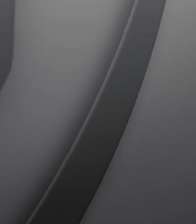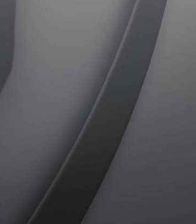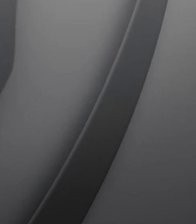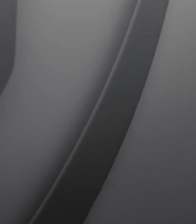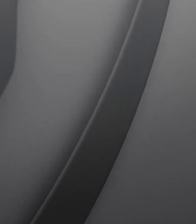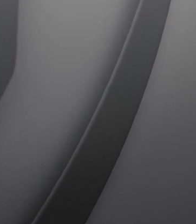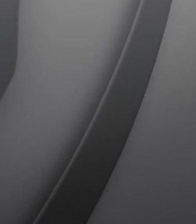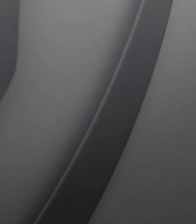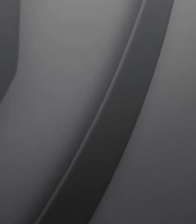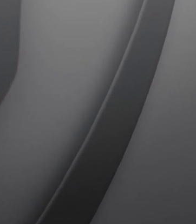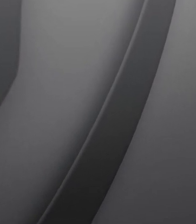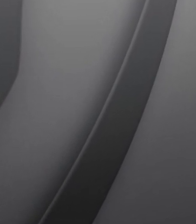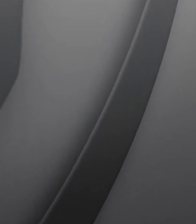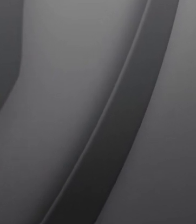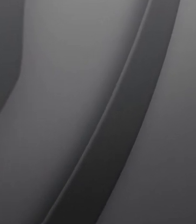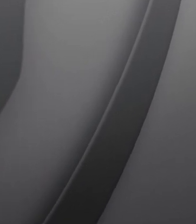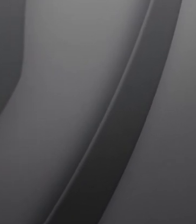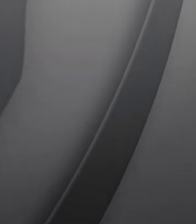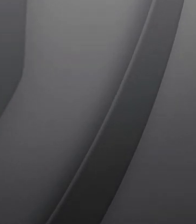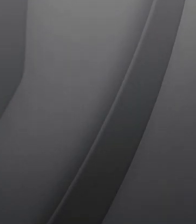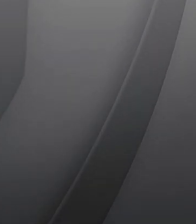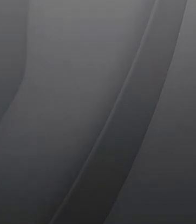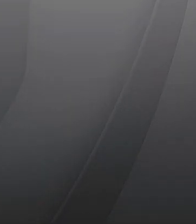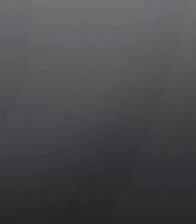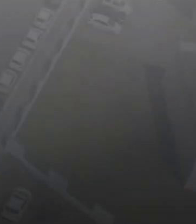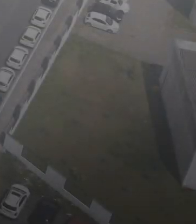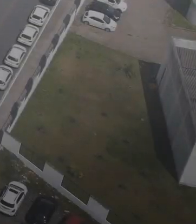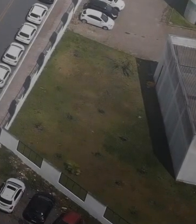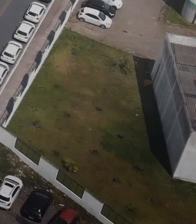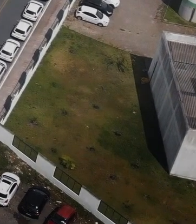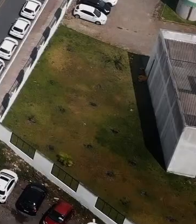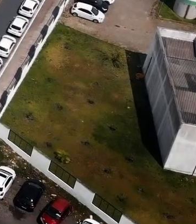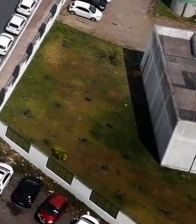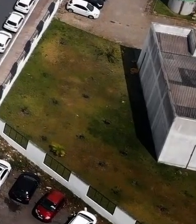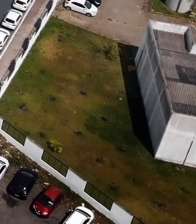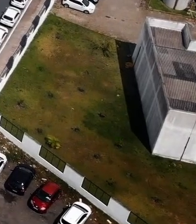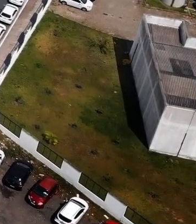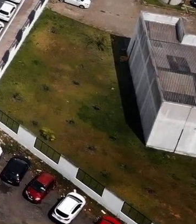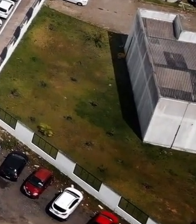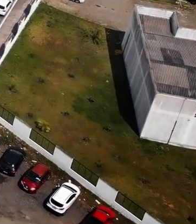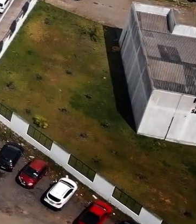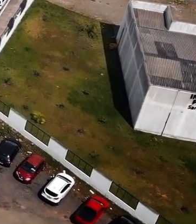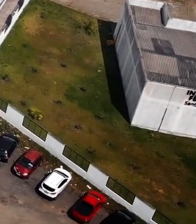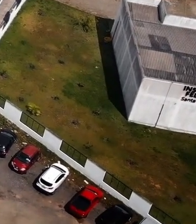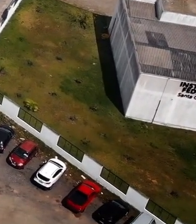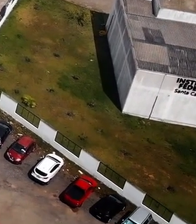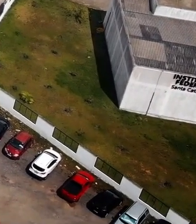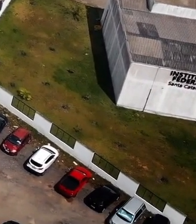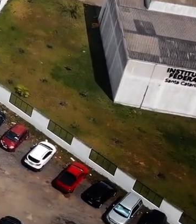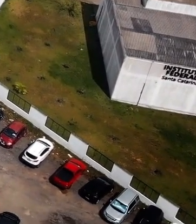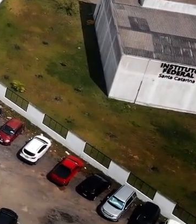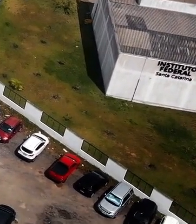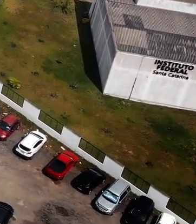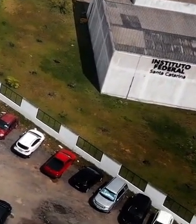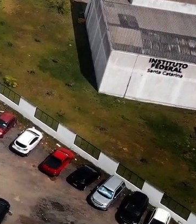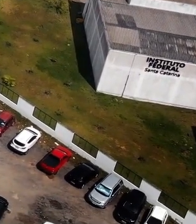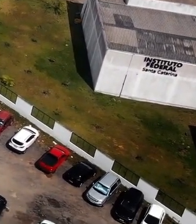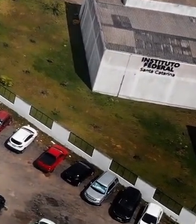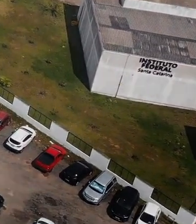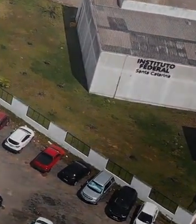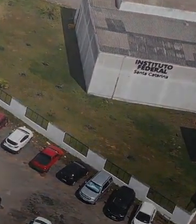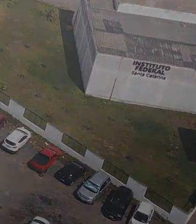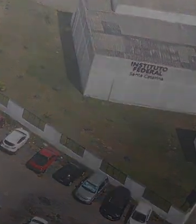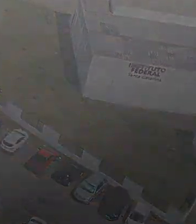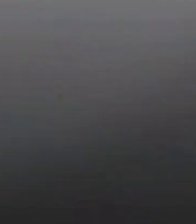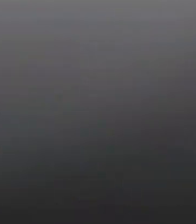Instagram. E também no X. Acompanhe todo o conteúdo do Poder Legislativo nas redes